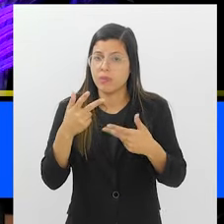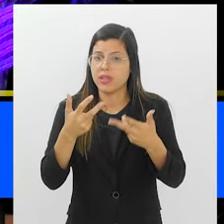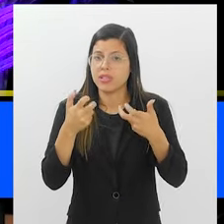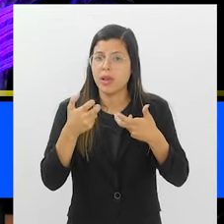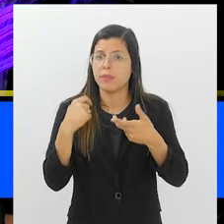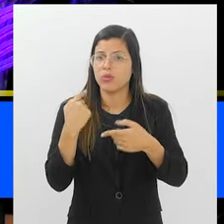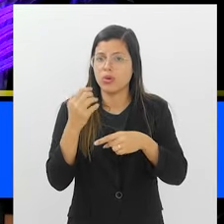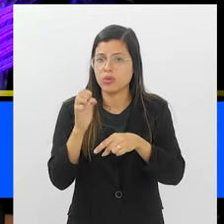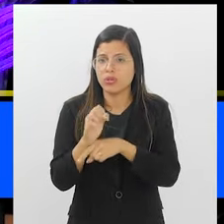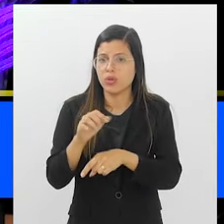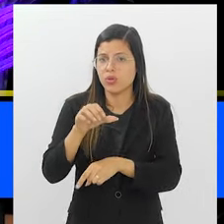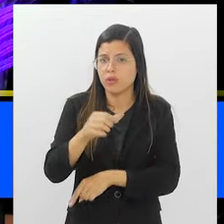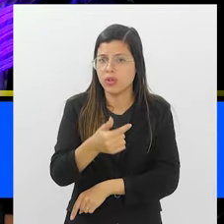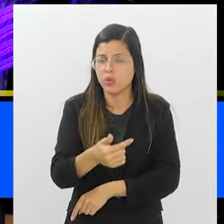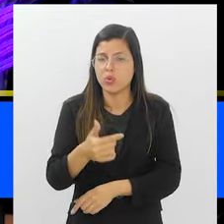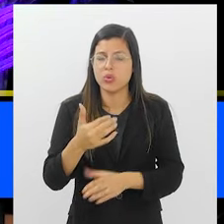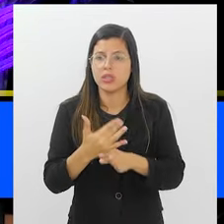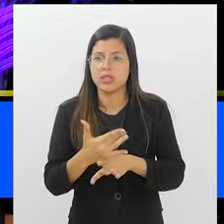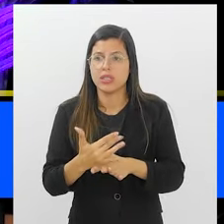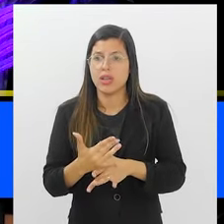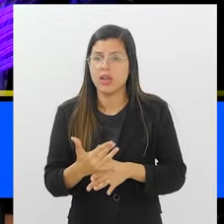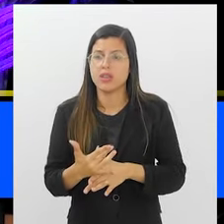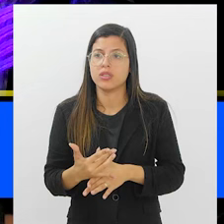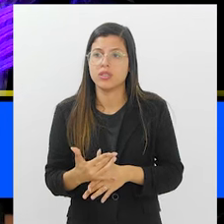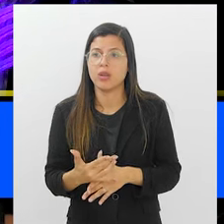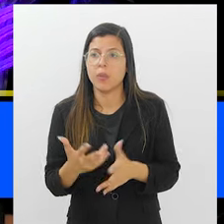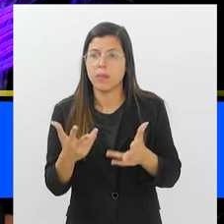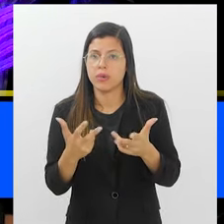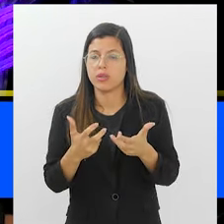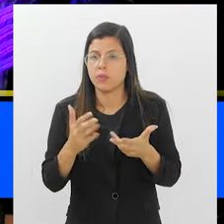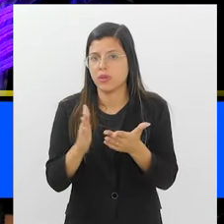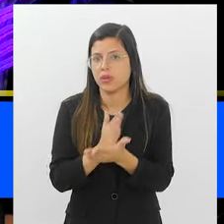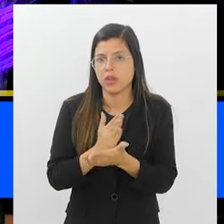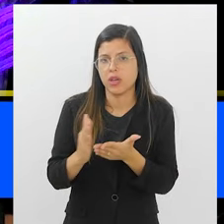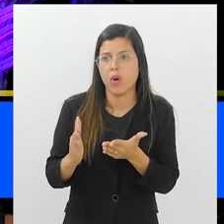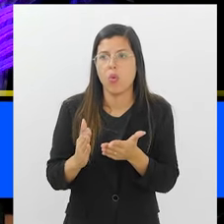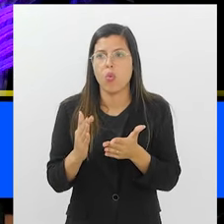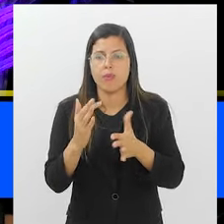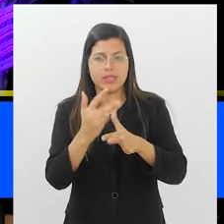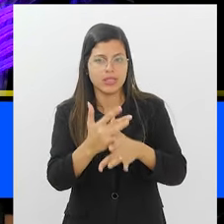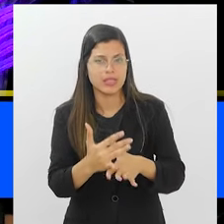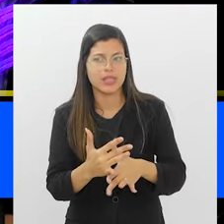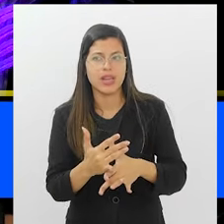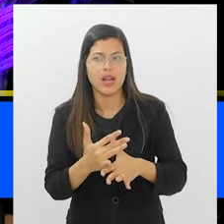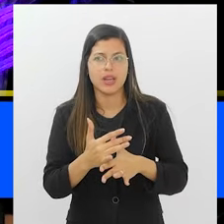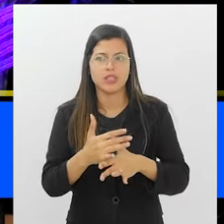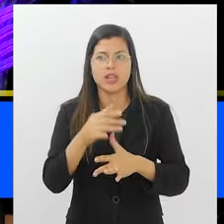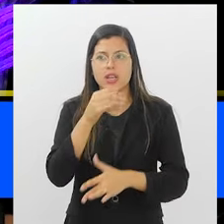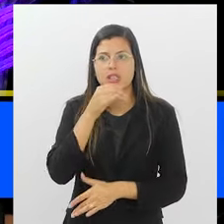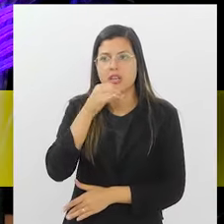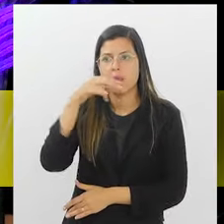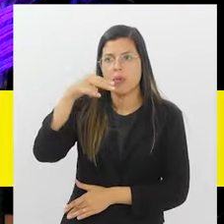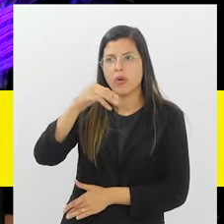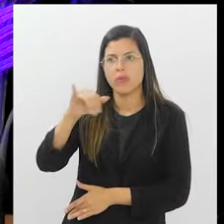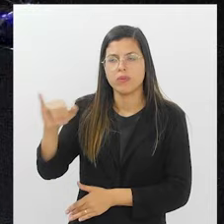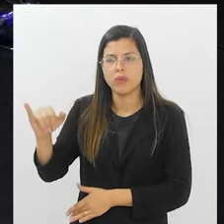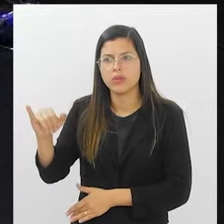são 92 municípios, eu vi que existiam umas prioridades, né, alguns municípios grandes, né, como Nova